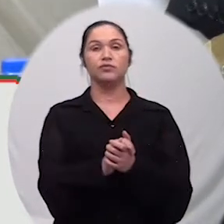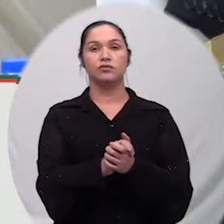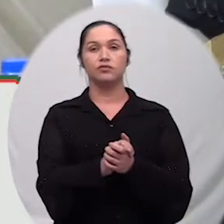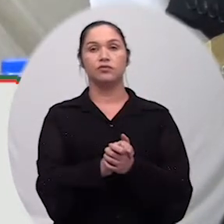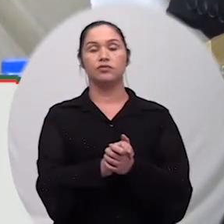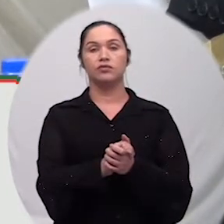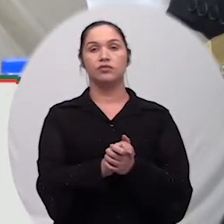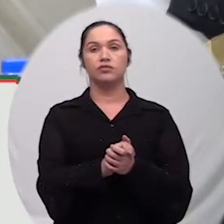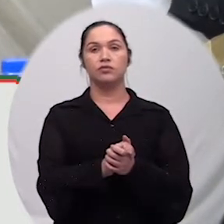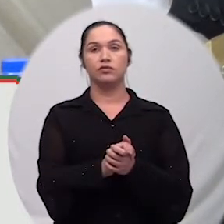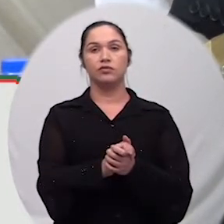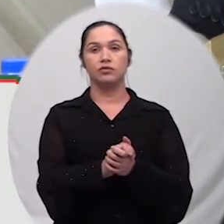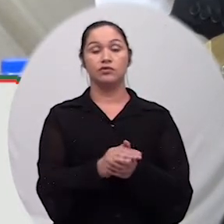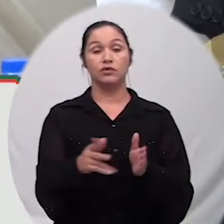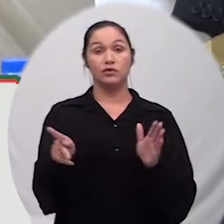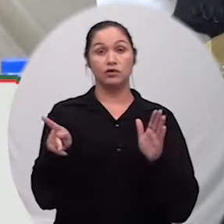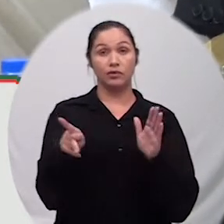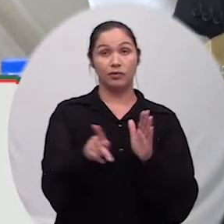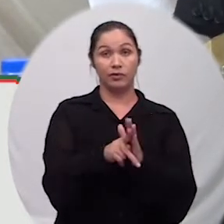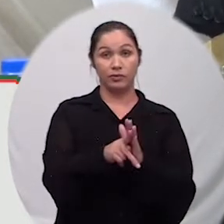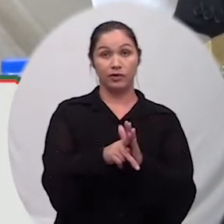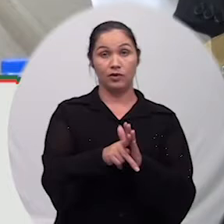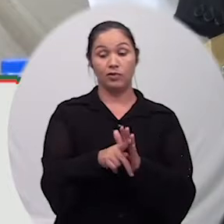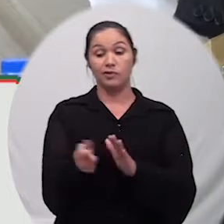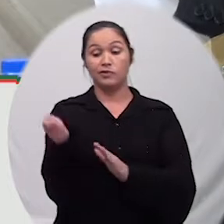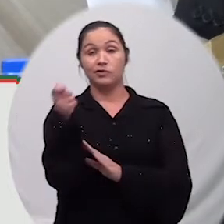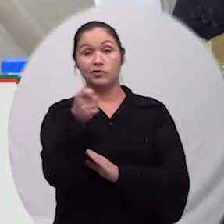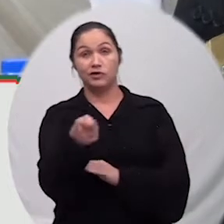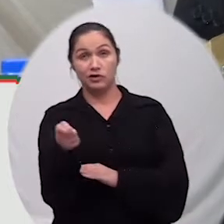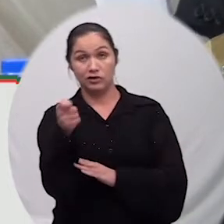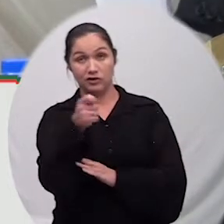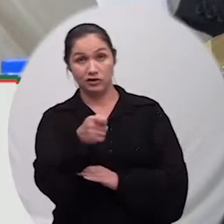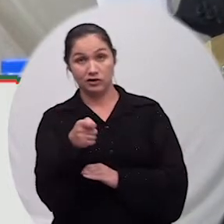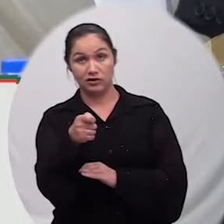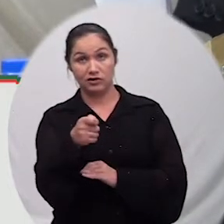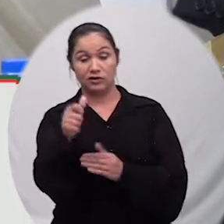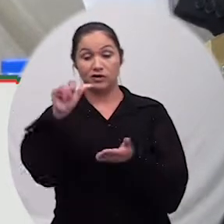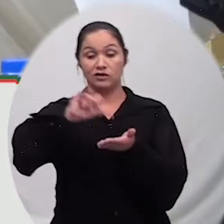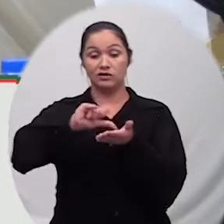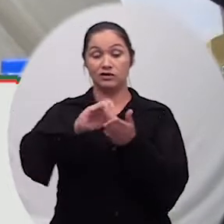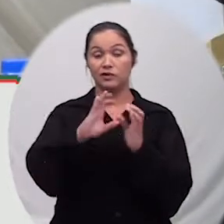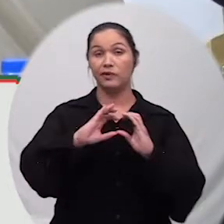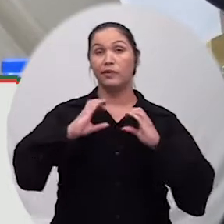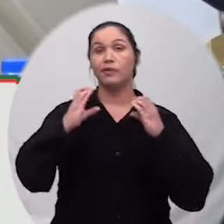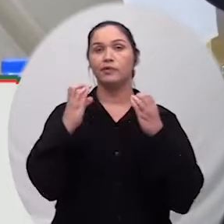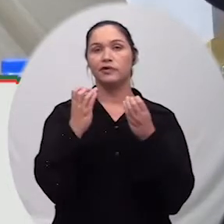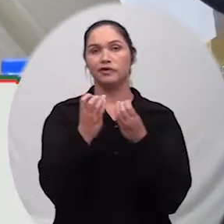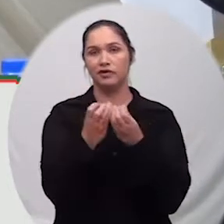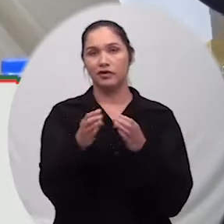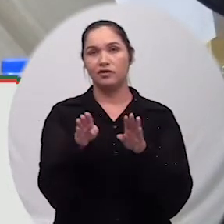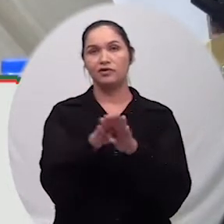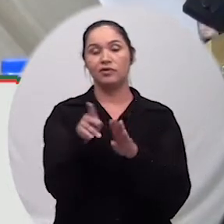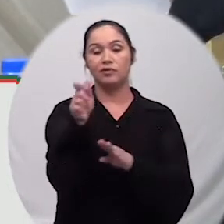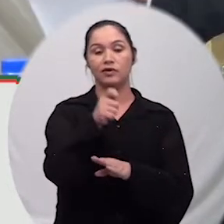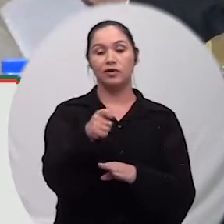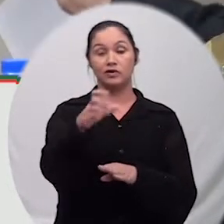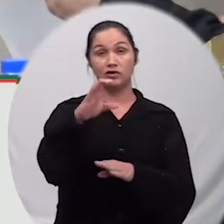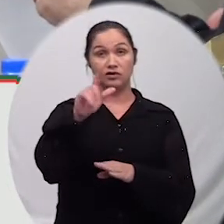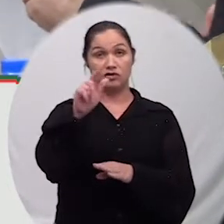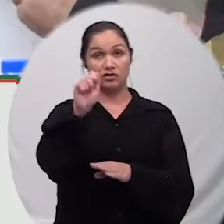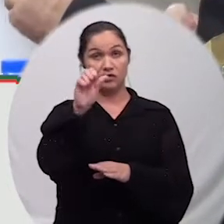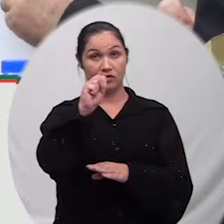os imóveis de propriedade dos centros comunitários, associações de moradores, associações de classe